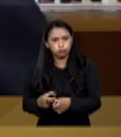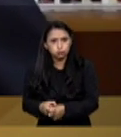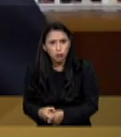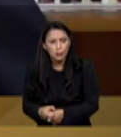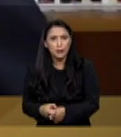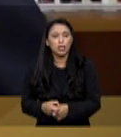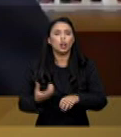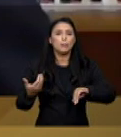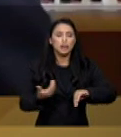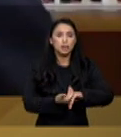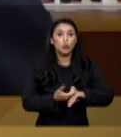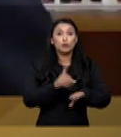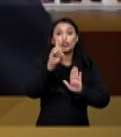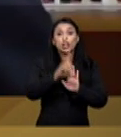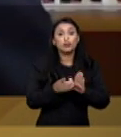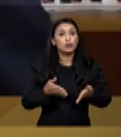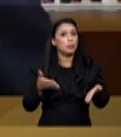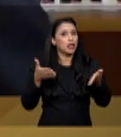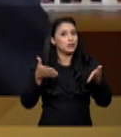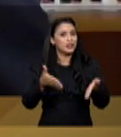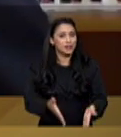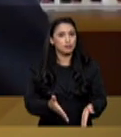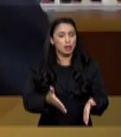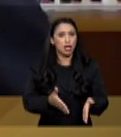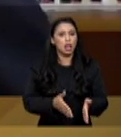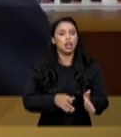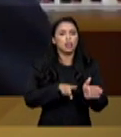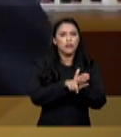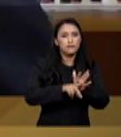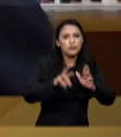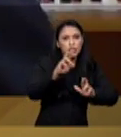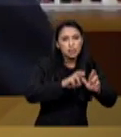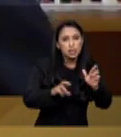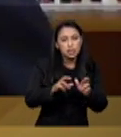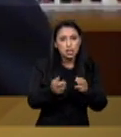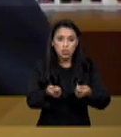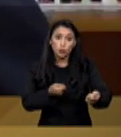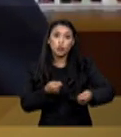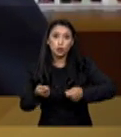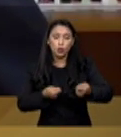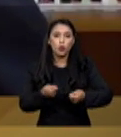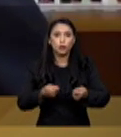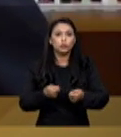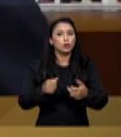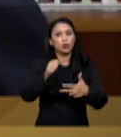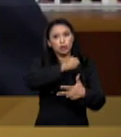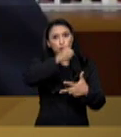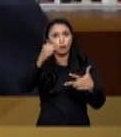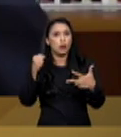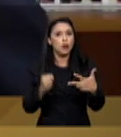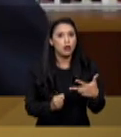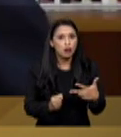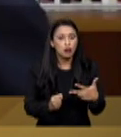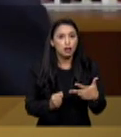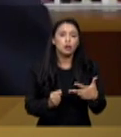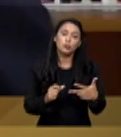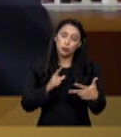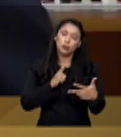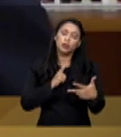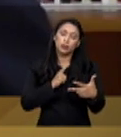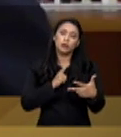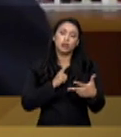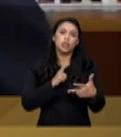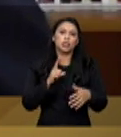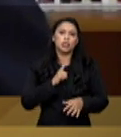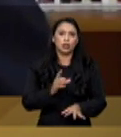o direito de participarem da fiscalização e controle dos atos do poder público e